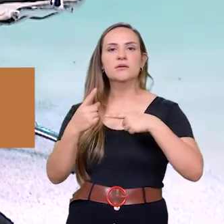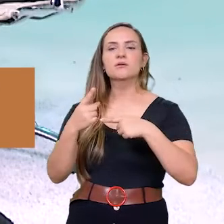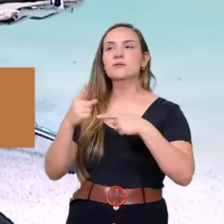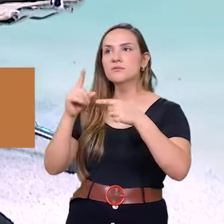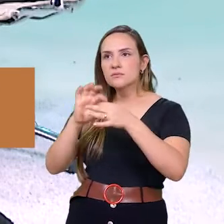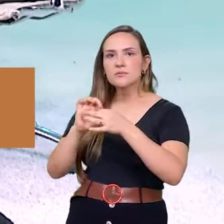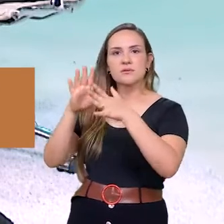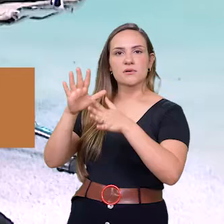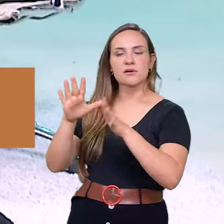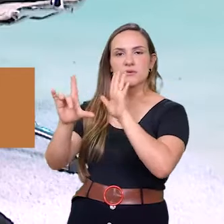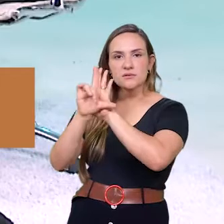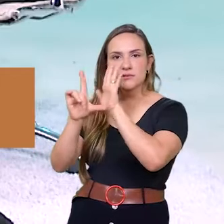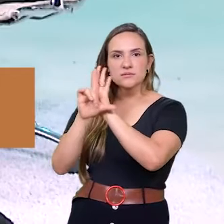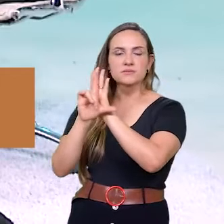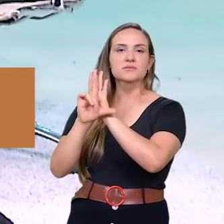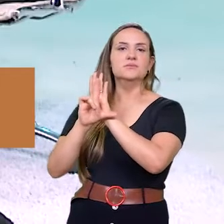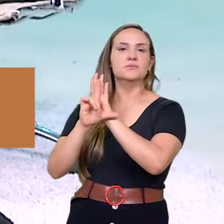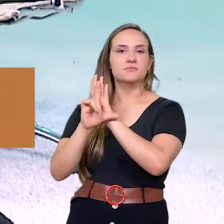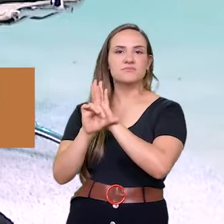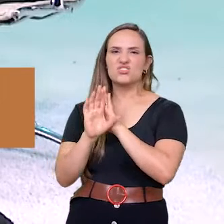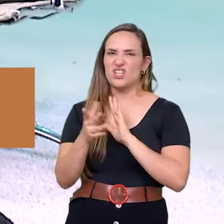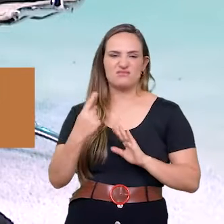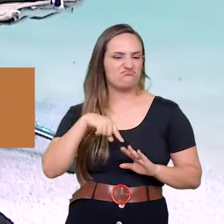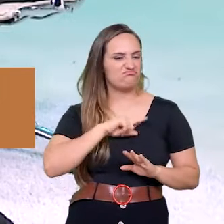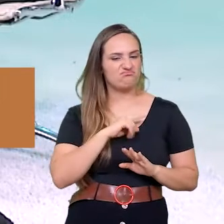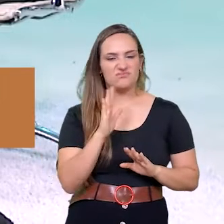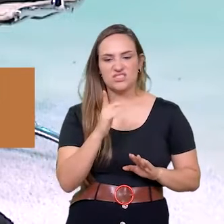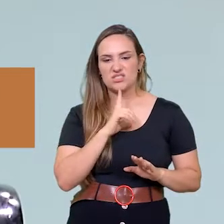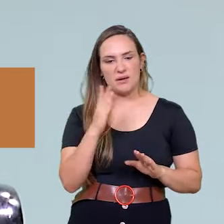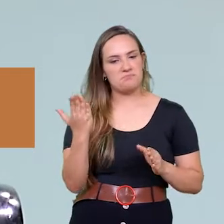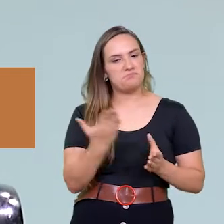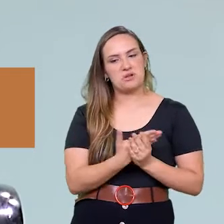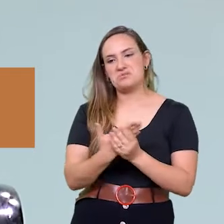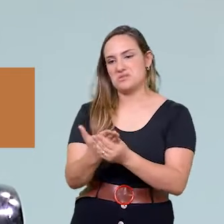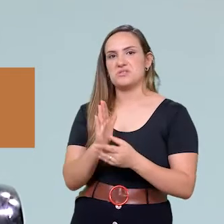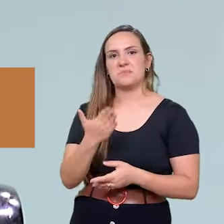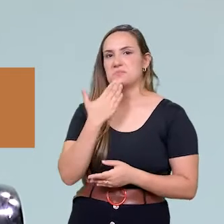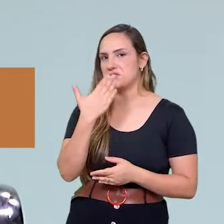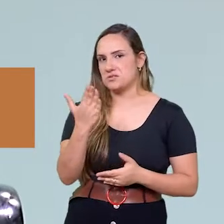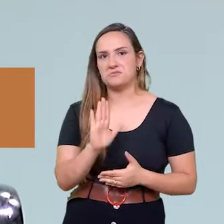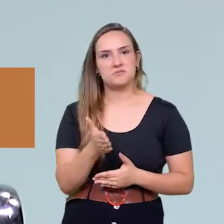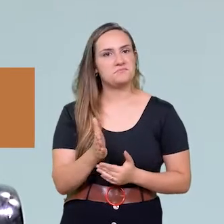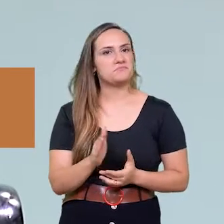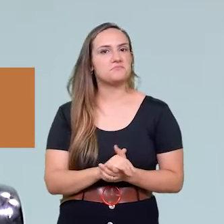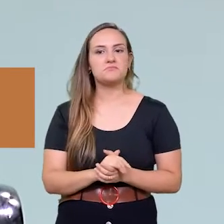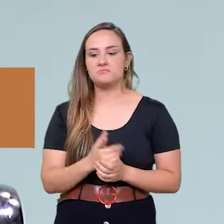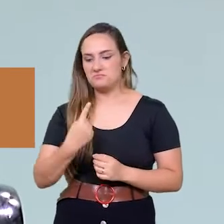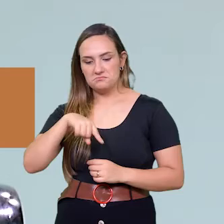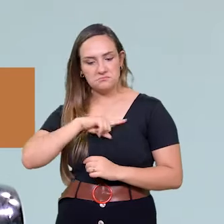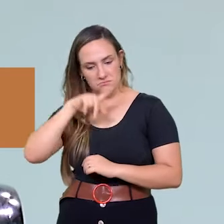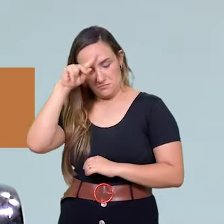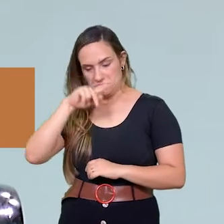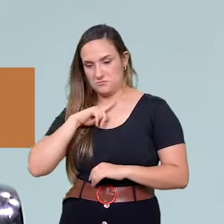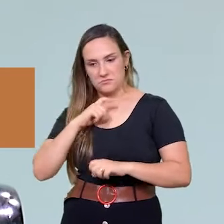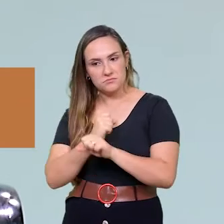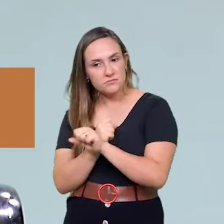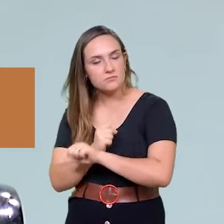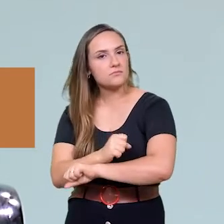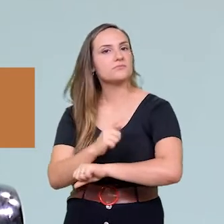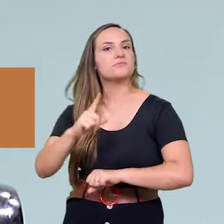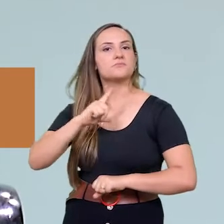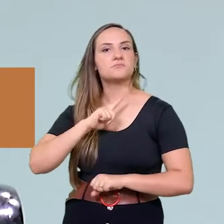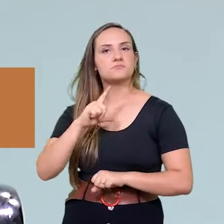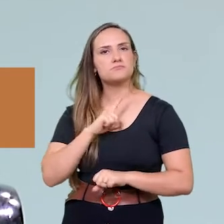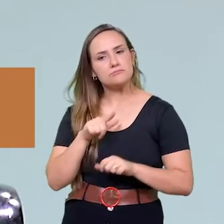mas nessa altura, quando veio a lei, nós já fazíamos muito. Foi, assim, a base de esforço mesmo,